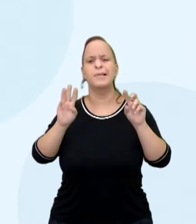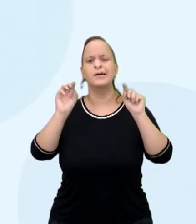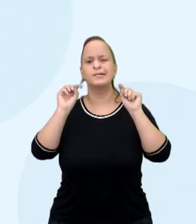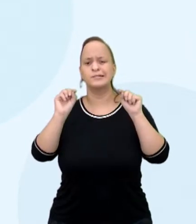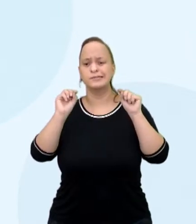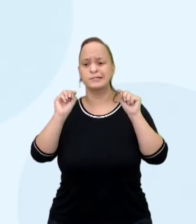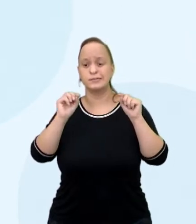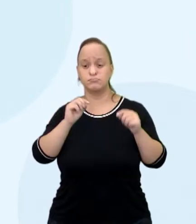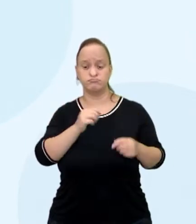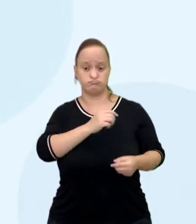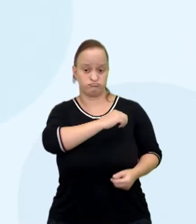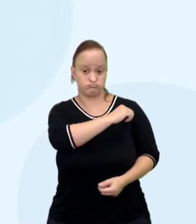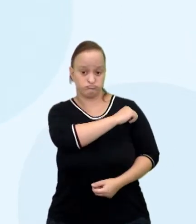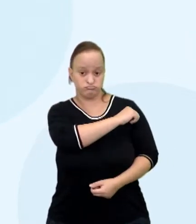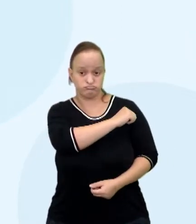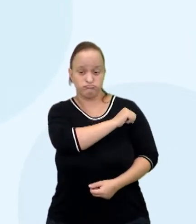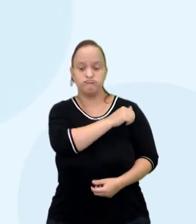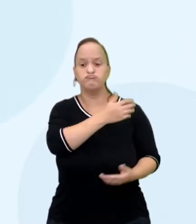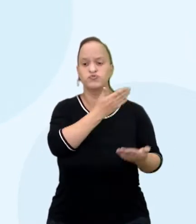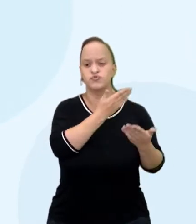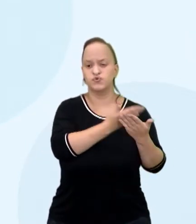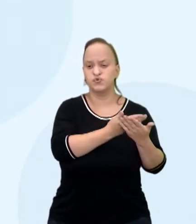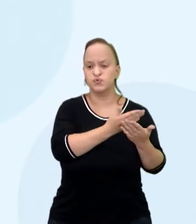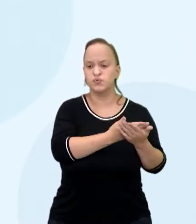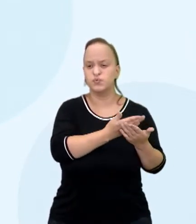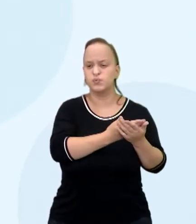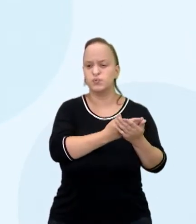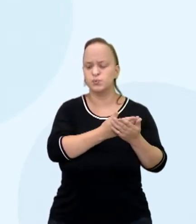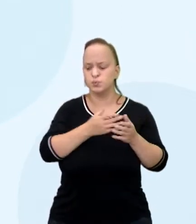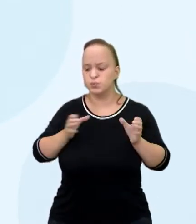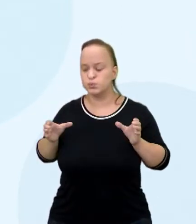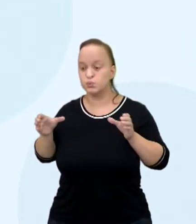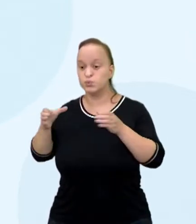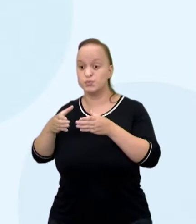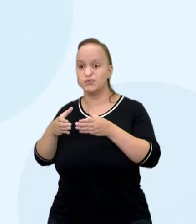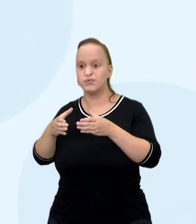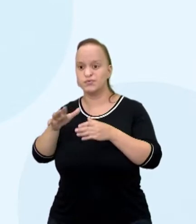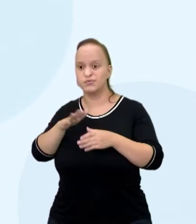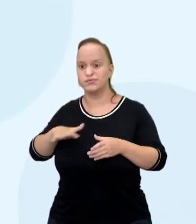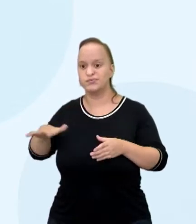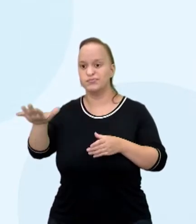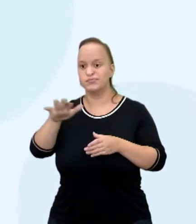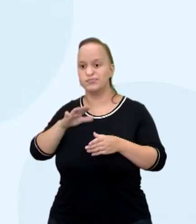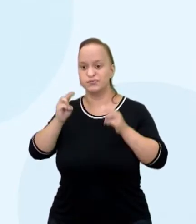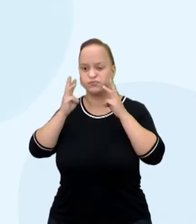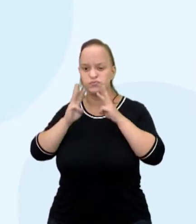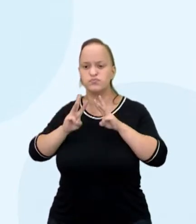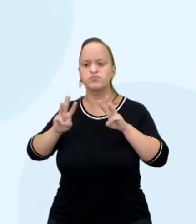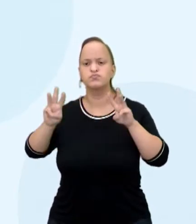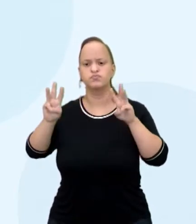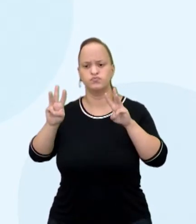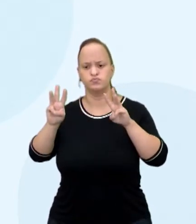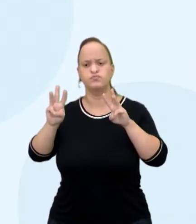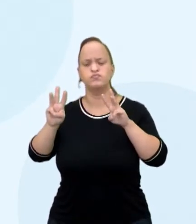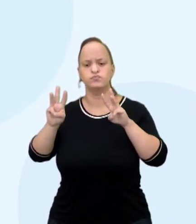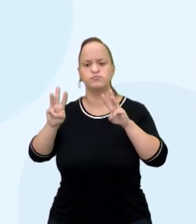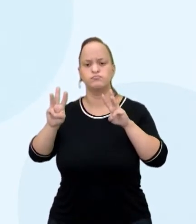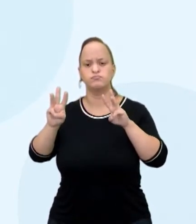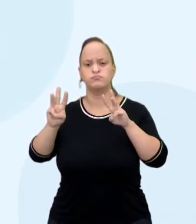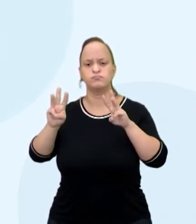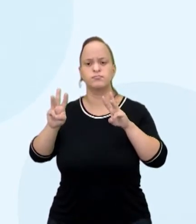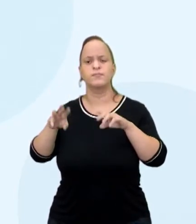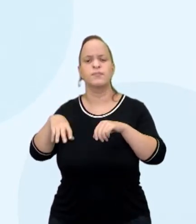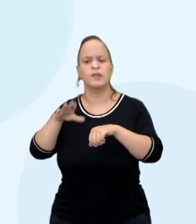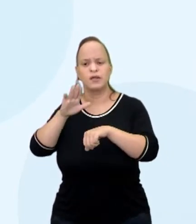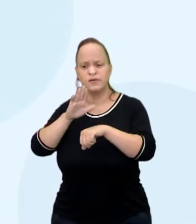o campo publicitário, colocando a mão na massa, na concepção de um produto e na elaboração da sua publicidade. Esse vai ser o